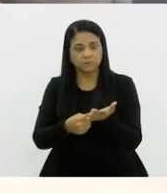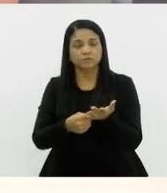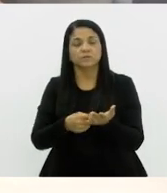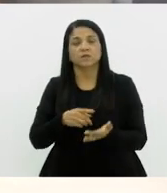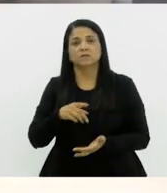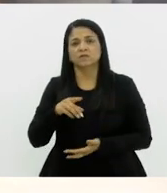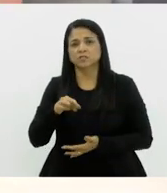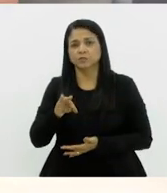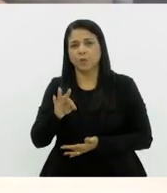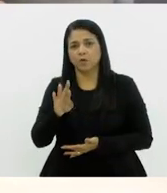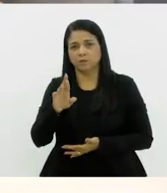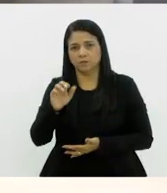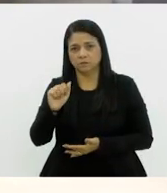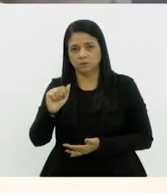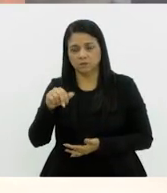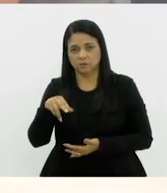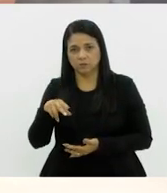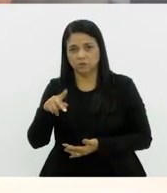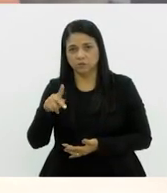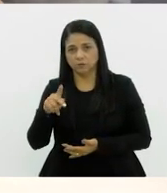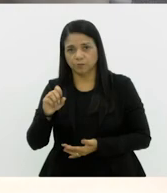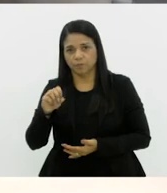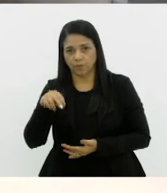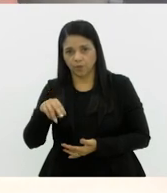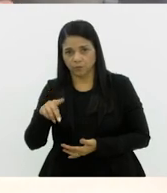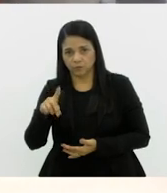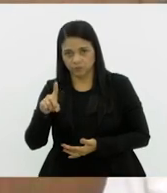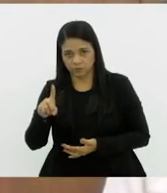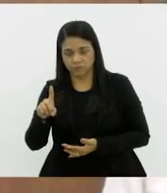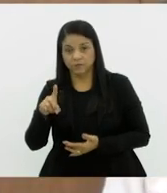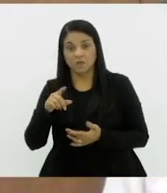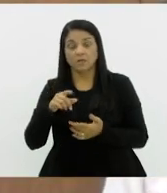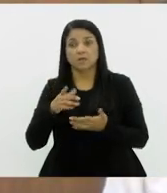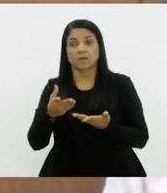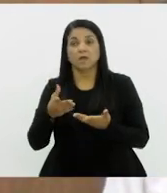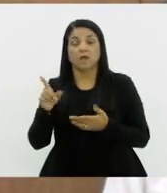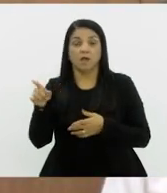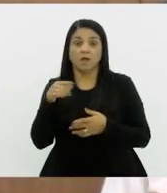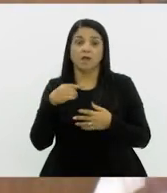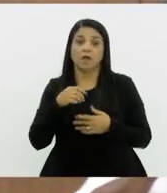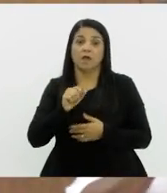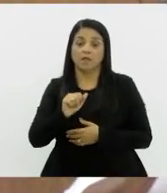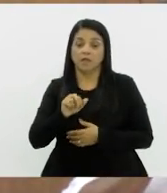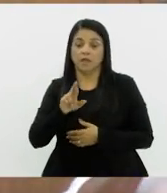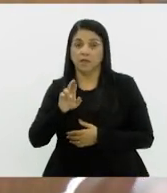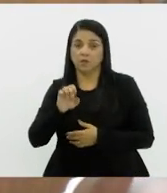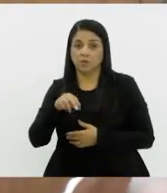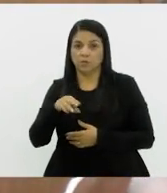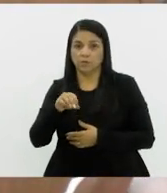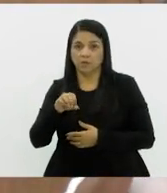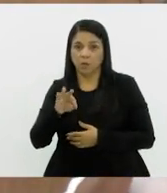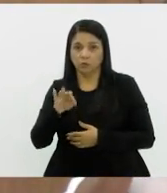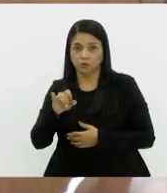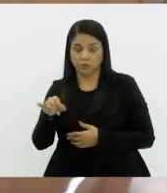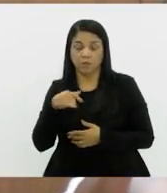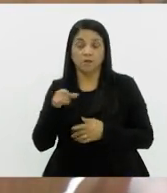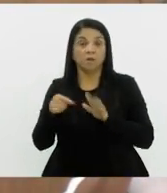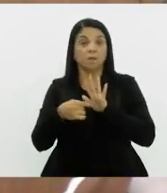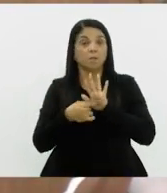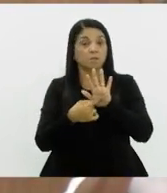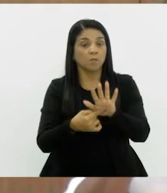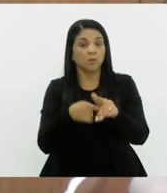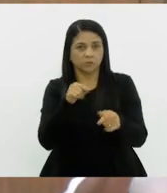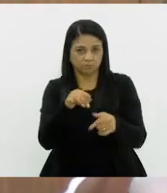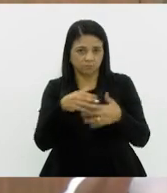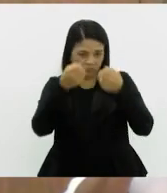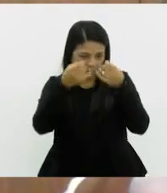ligado. Essa questão do transponder, eu tenho certeza que a autoridade aeronáutica vai poder falar melhor. Nós já usamos o transponder, que é um transponder para as rotas